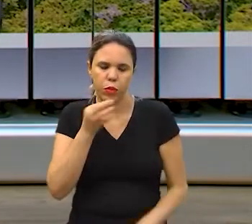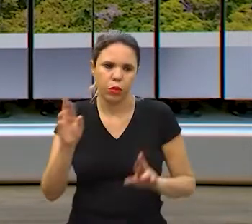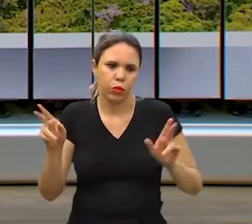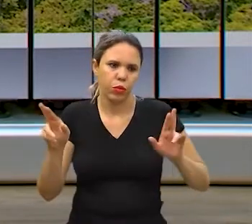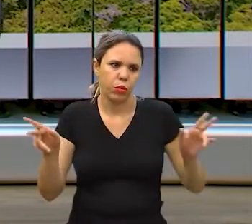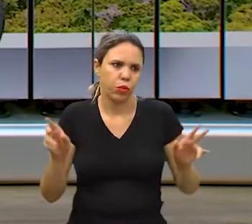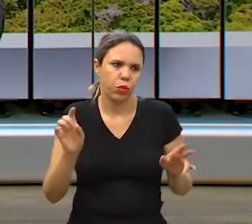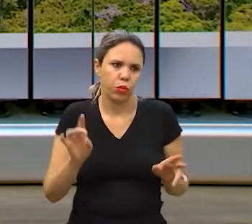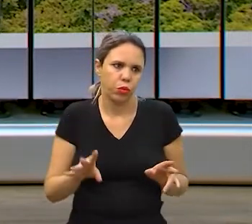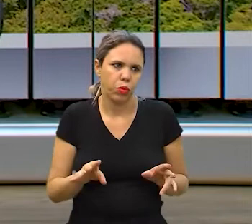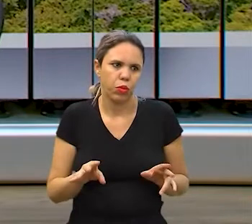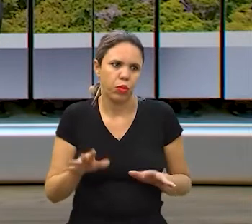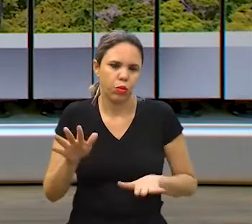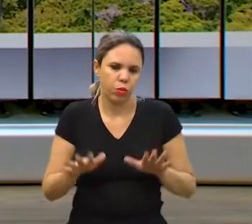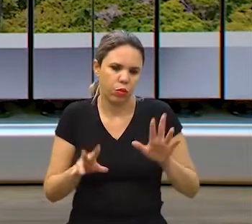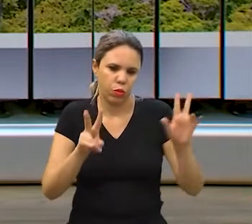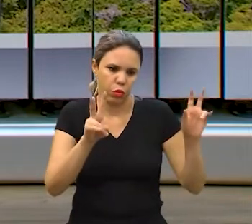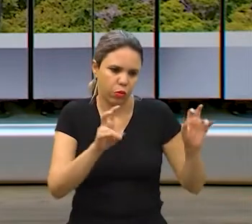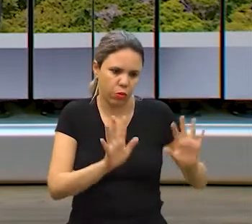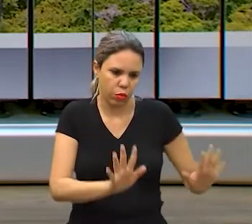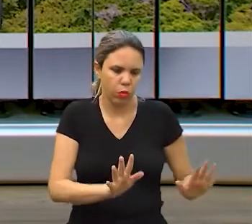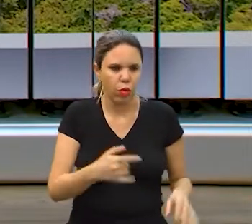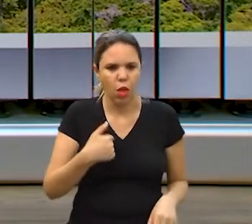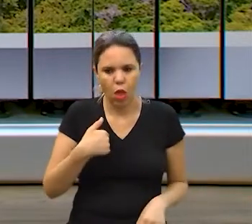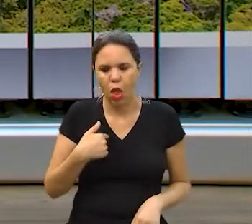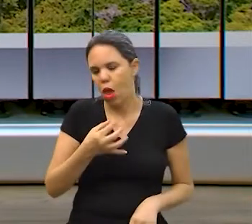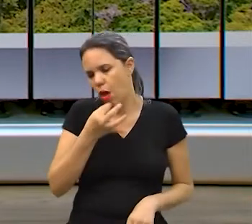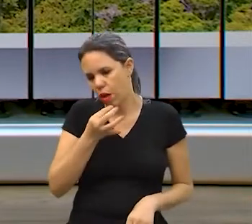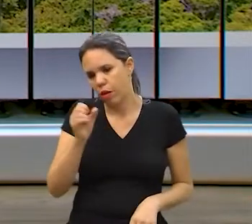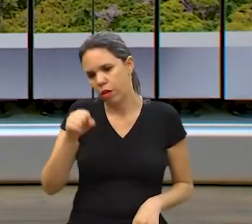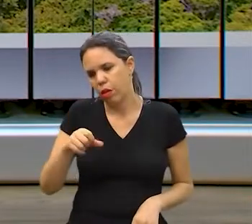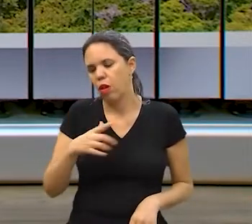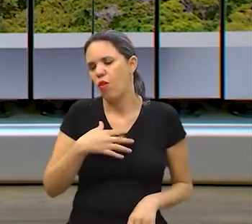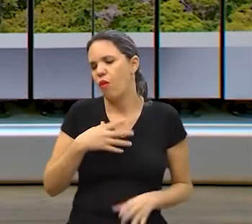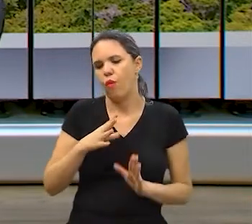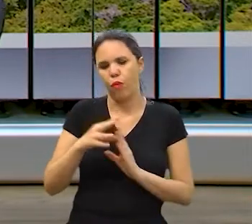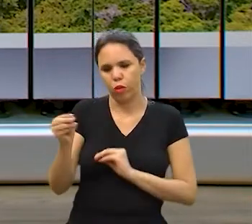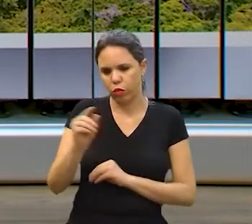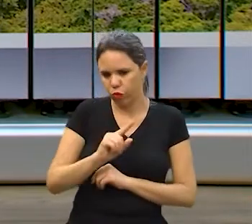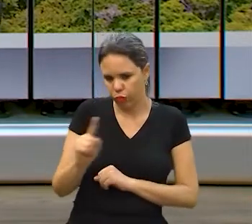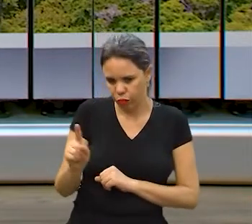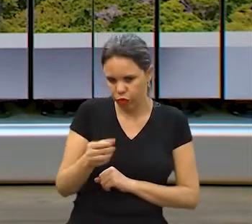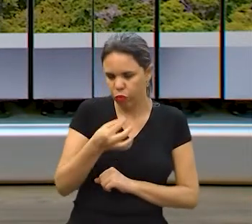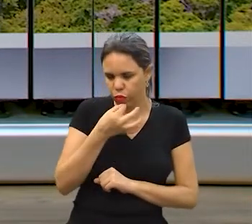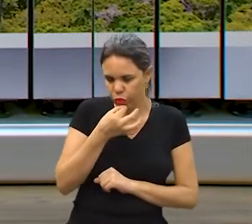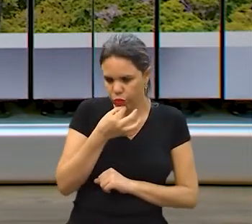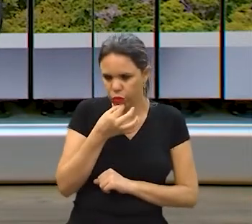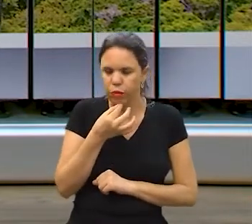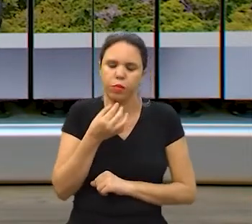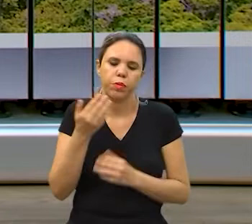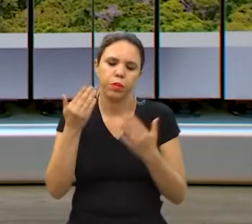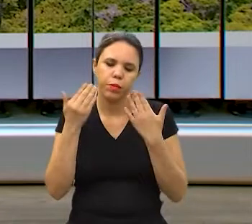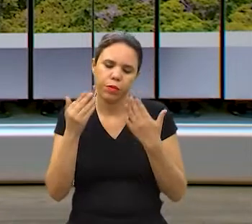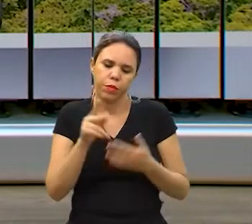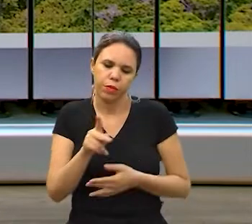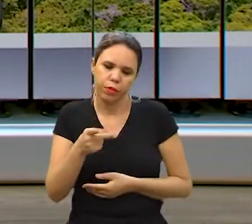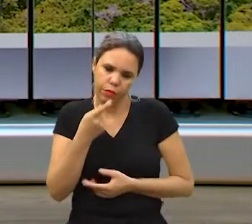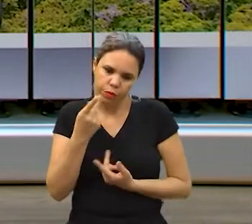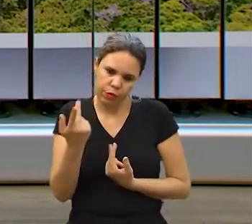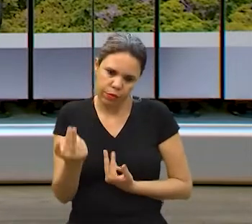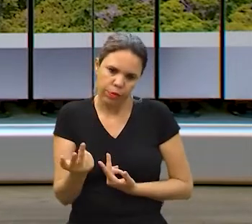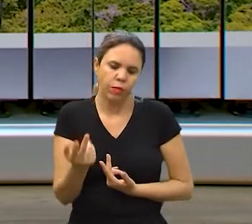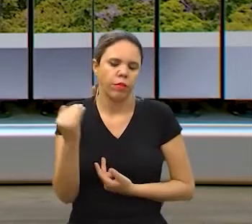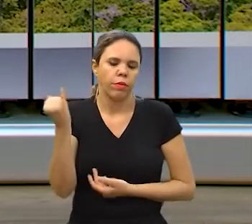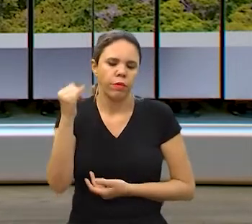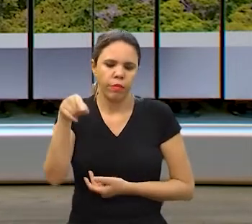uma opinião diferente, né, sobre determinado assunto. Eu vou me posicionar, eu não vou fugir daquela posição, até como o próprio professor